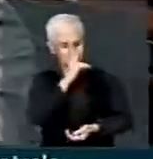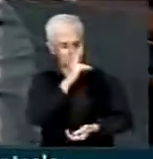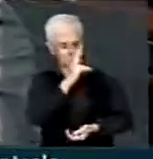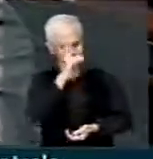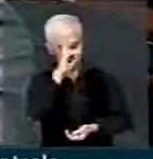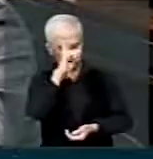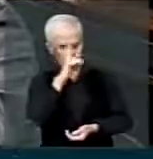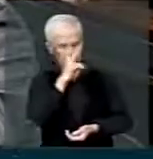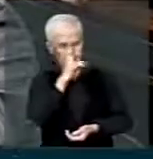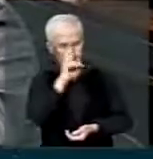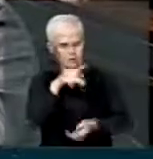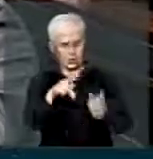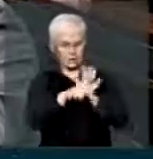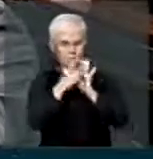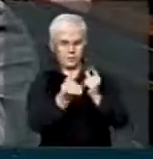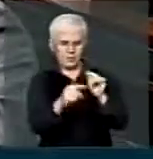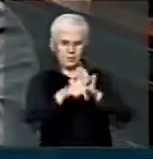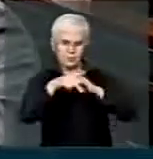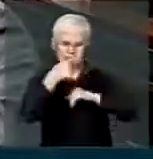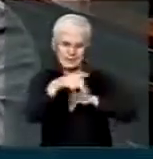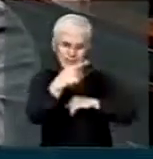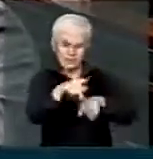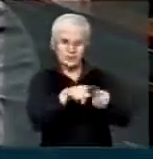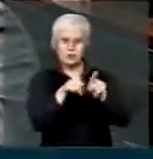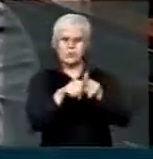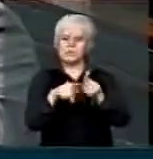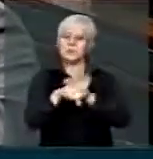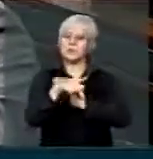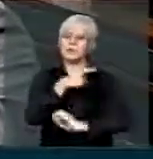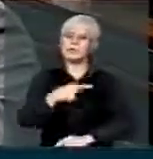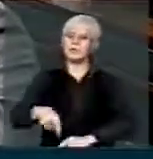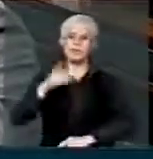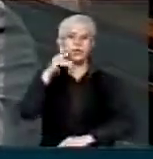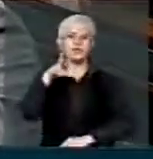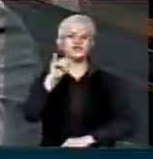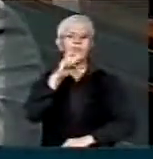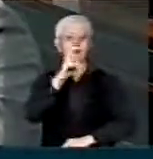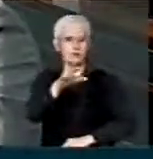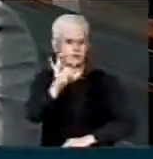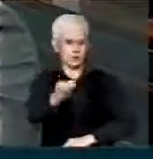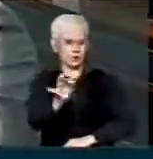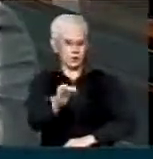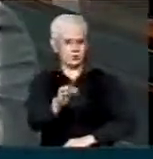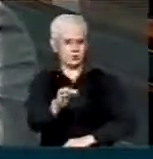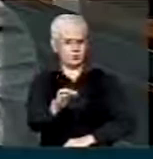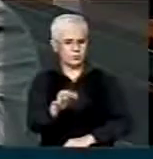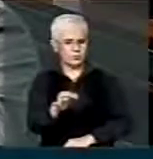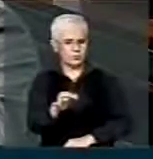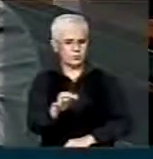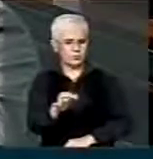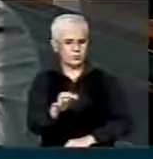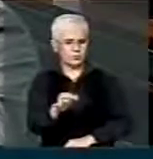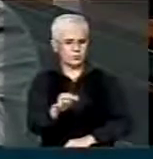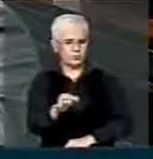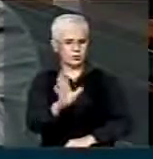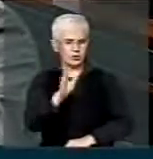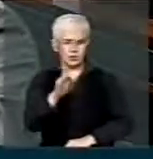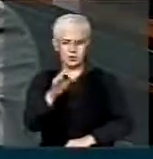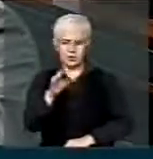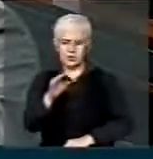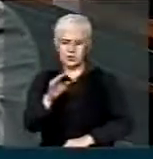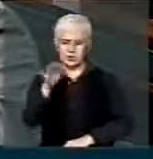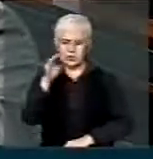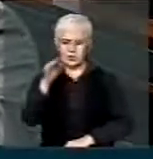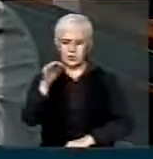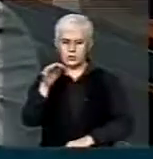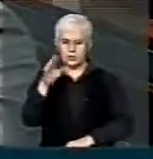patrimônio pessoal dele e da presidente Dilma vão responder, se acha justo eles responderem, já que o Tribunal de Contas, o